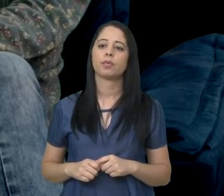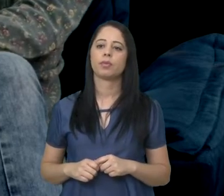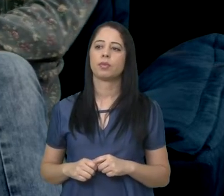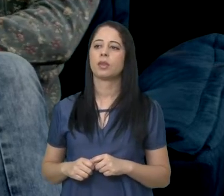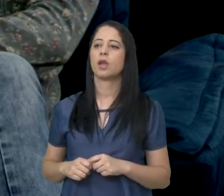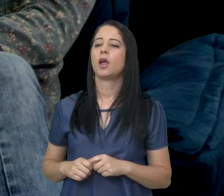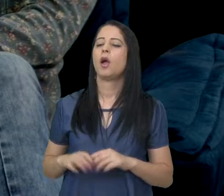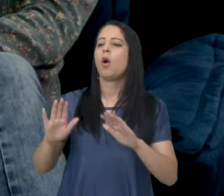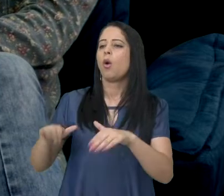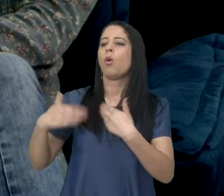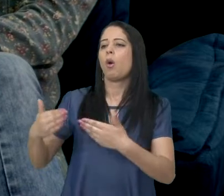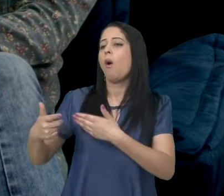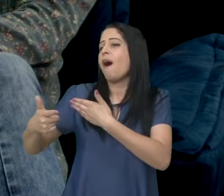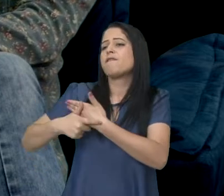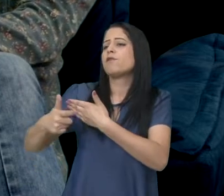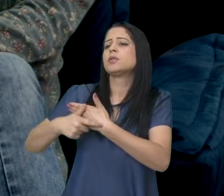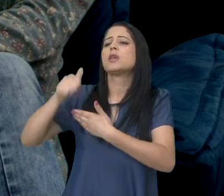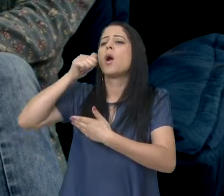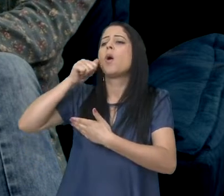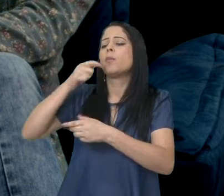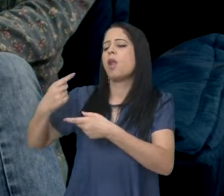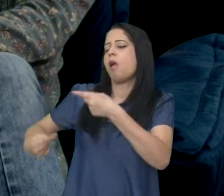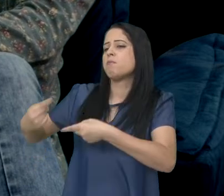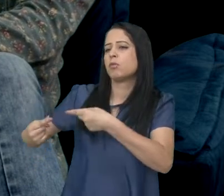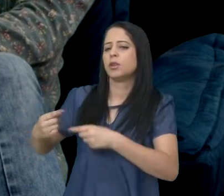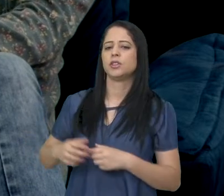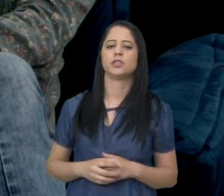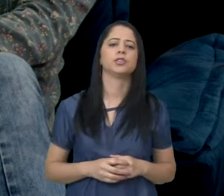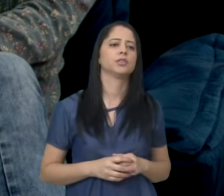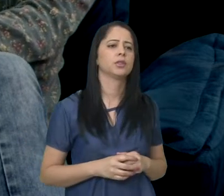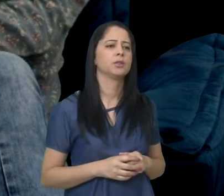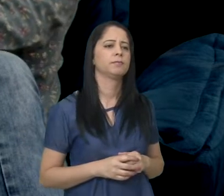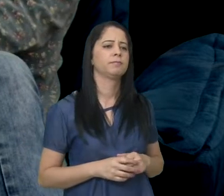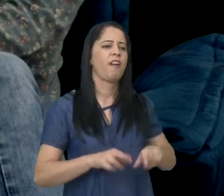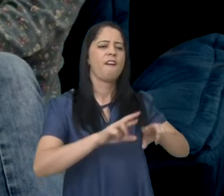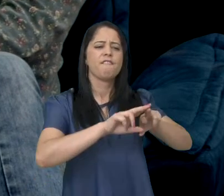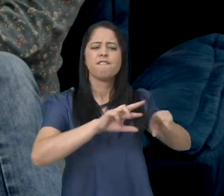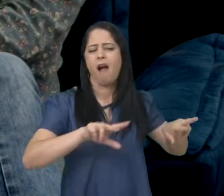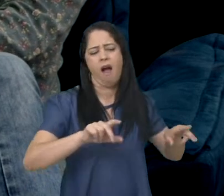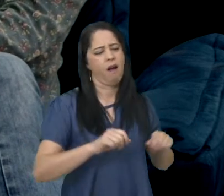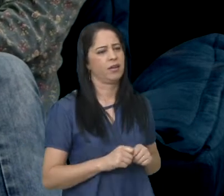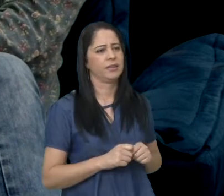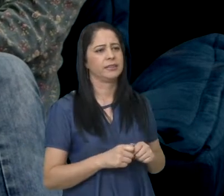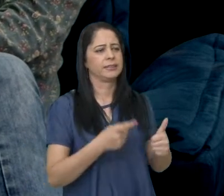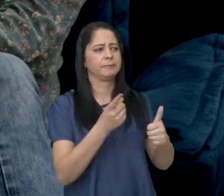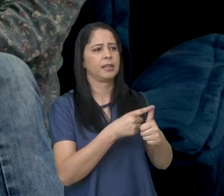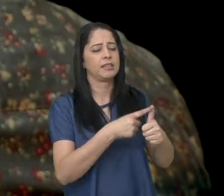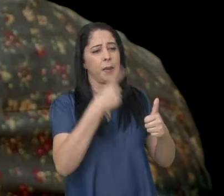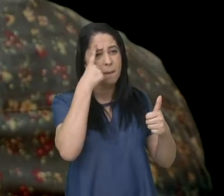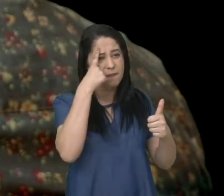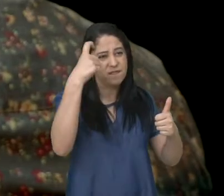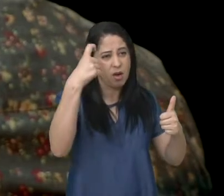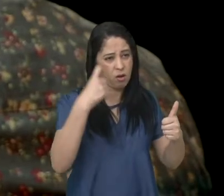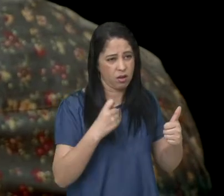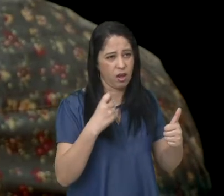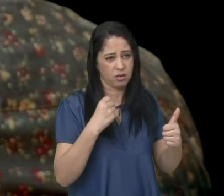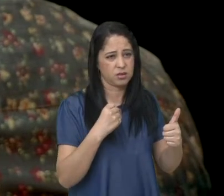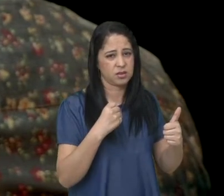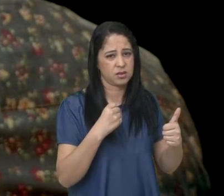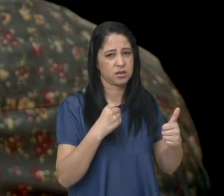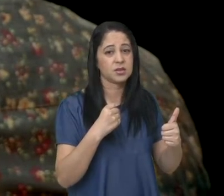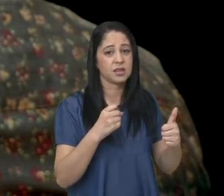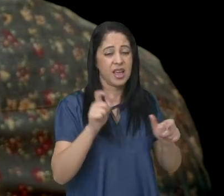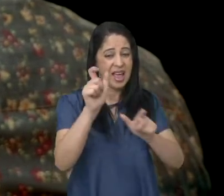mulher na política? Várias pautas, né? A pauta da violência, ela é a pauta que une todas